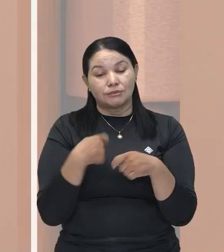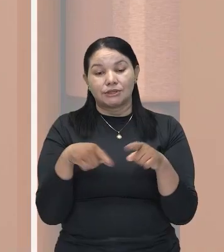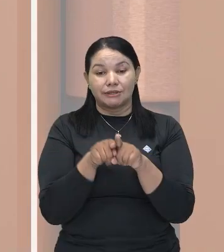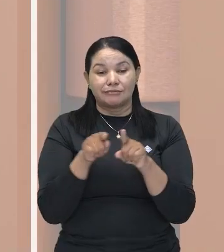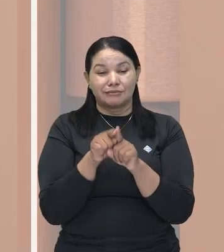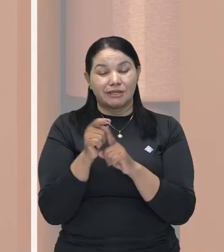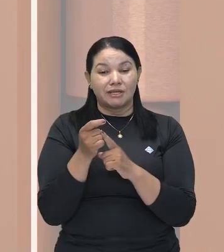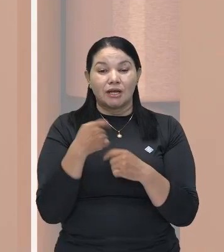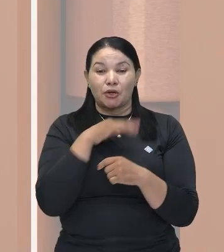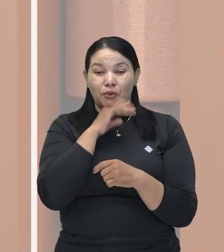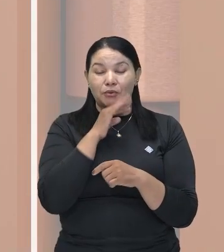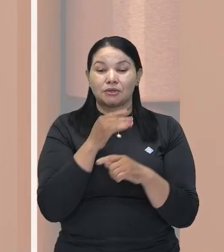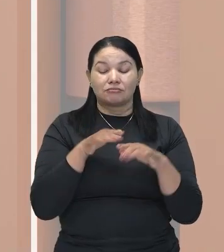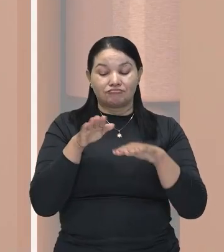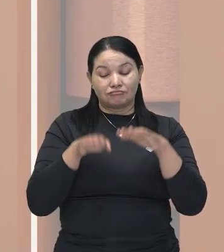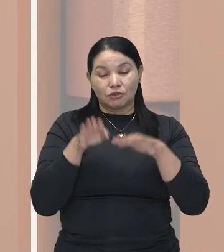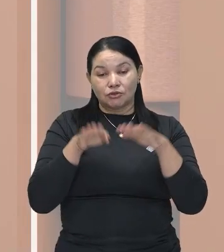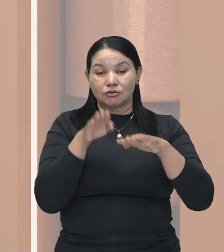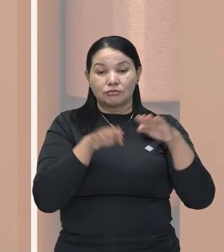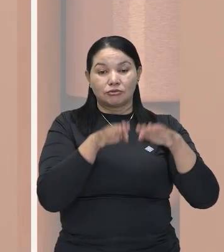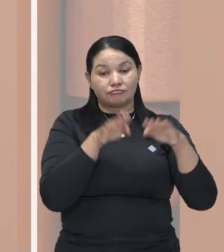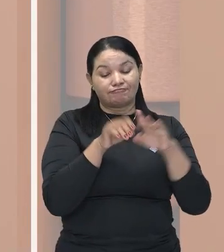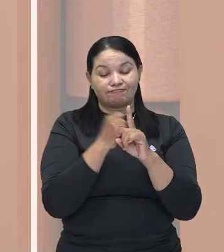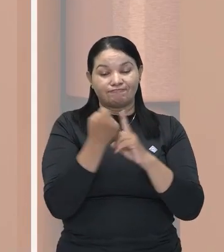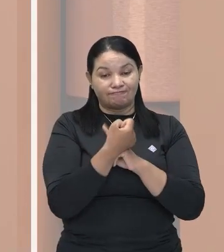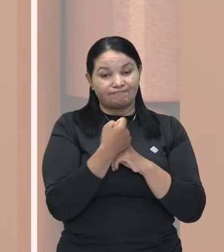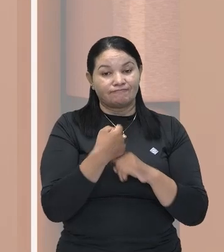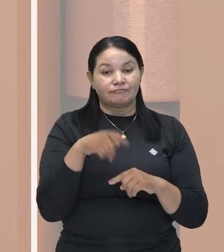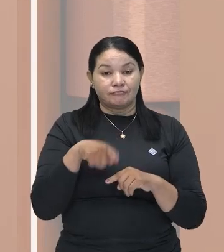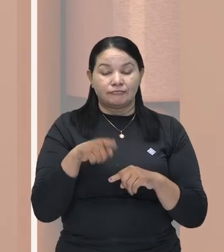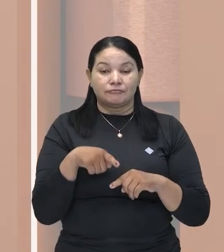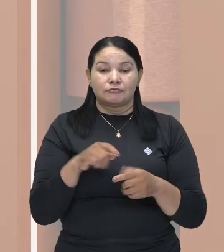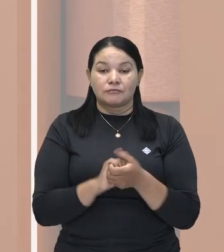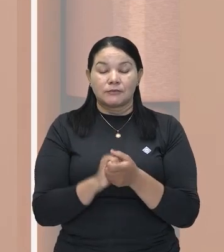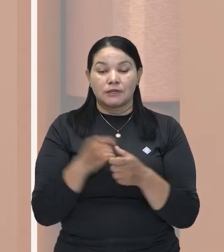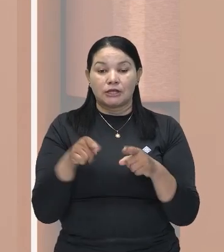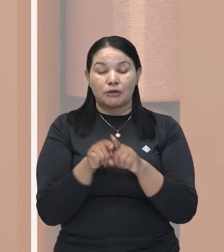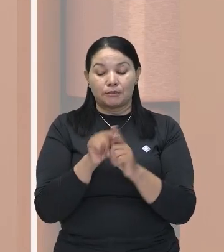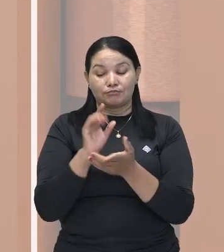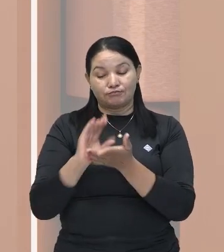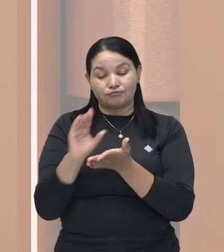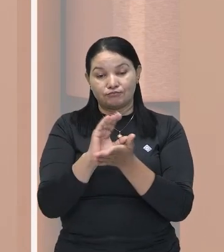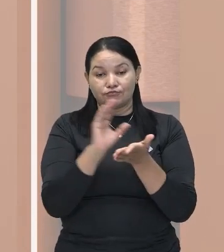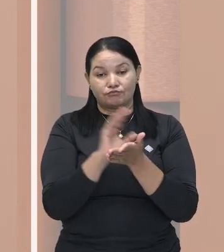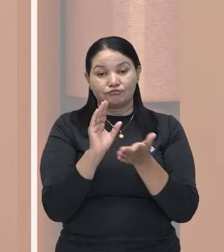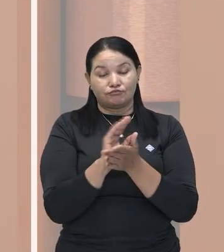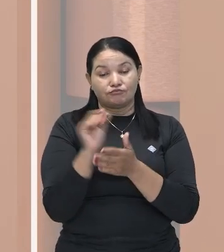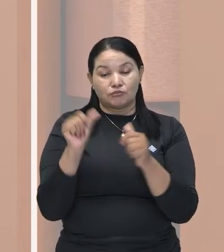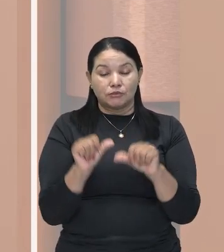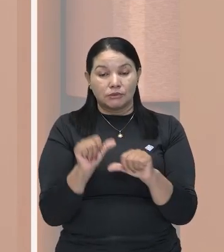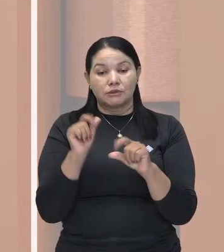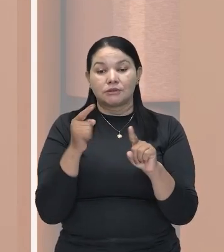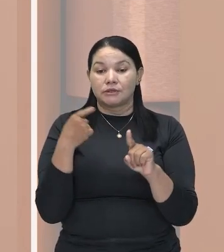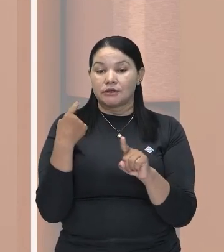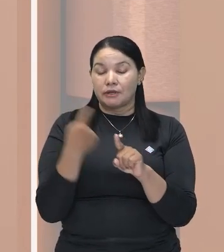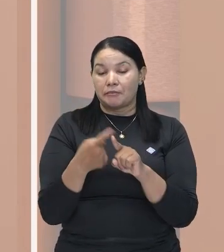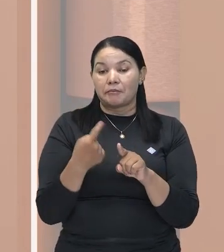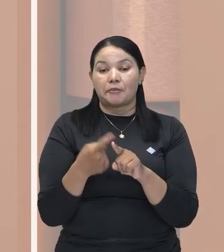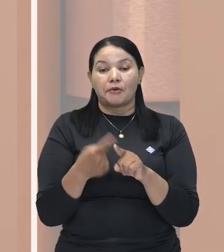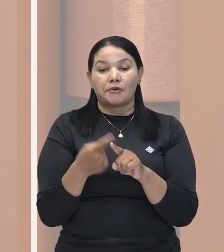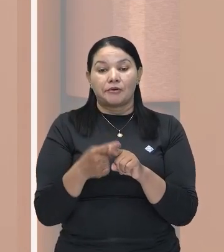da desigualdade social aí, a má distribuição de renda, como ocorre também no